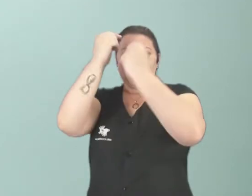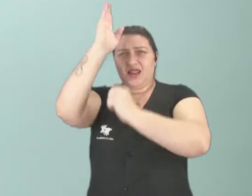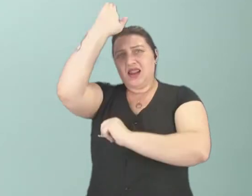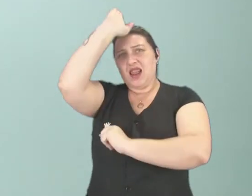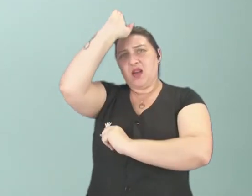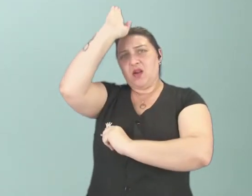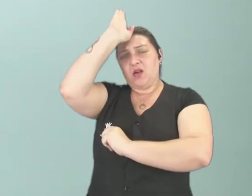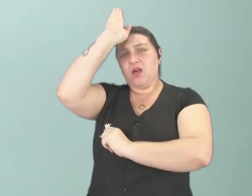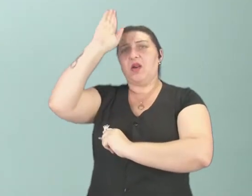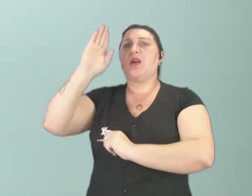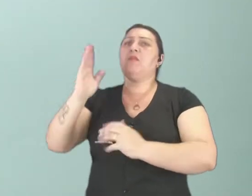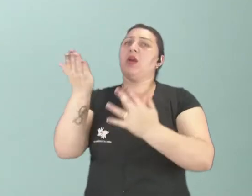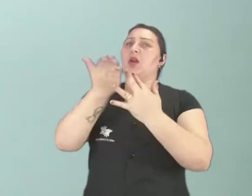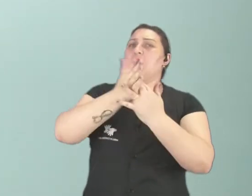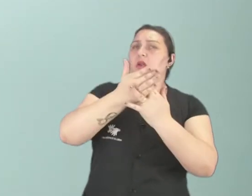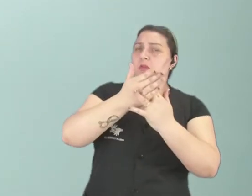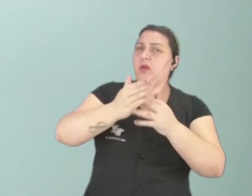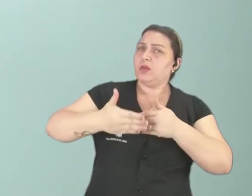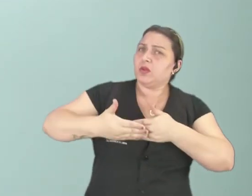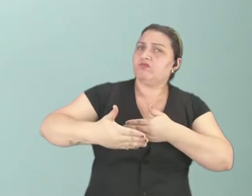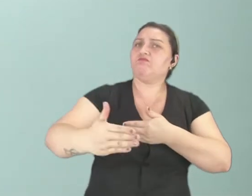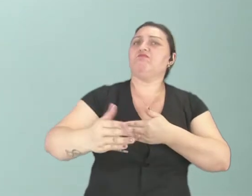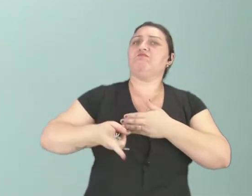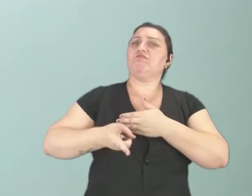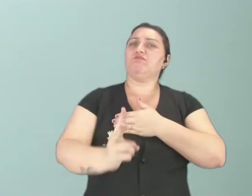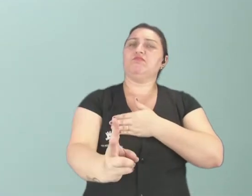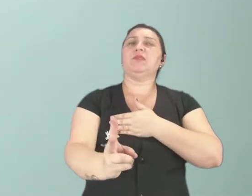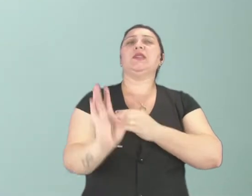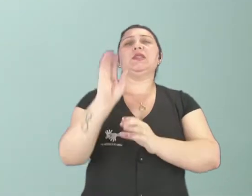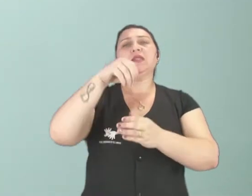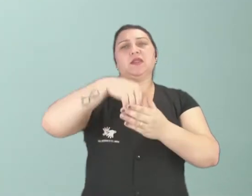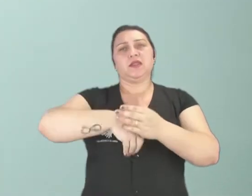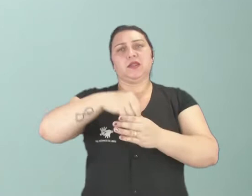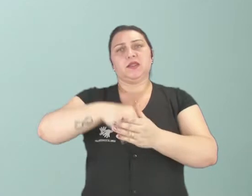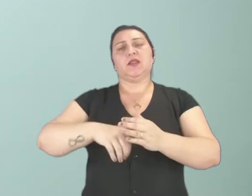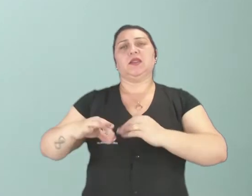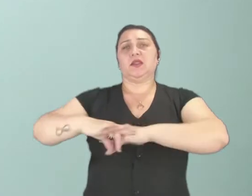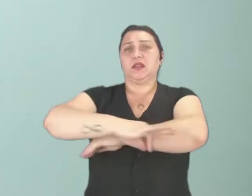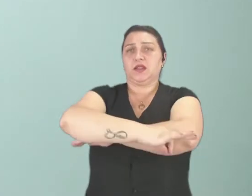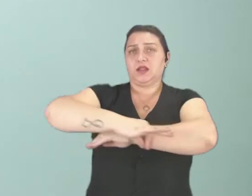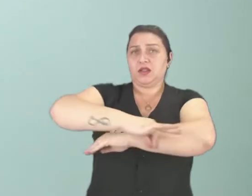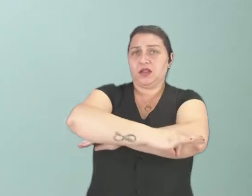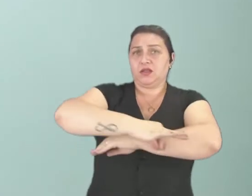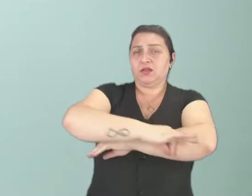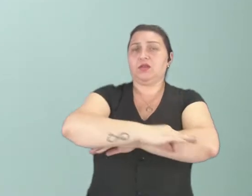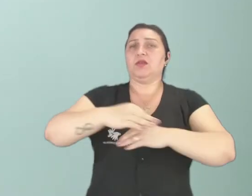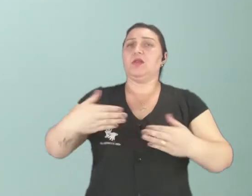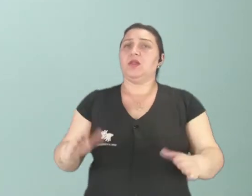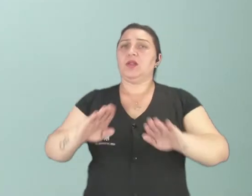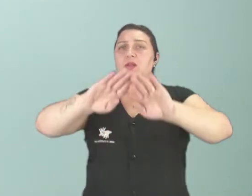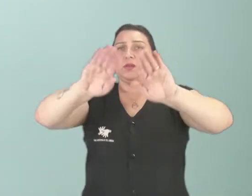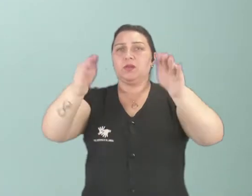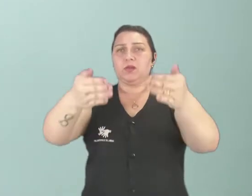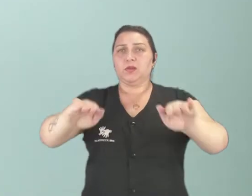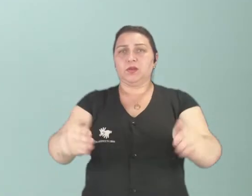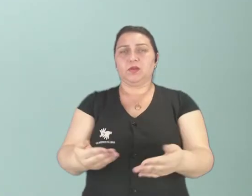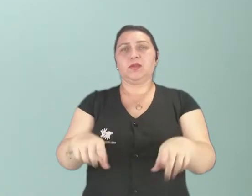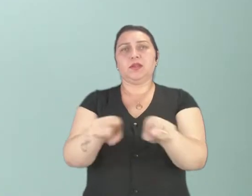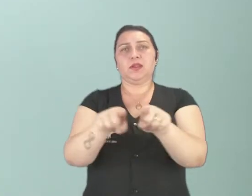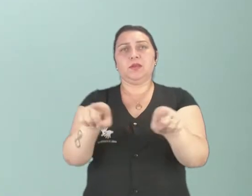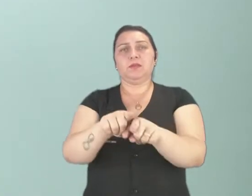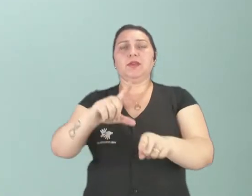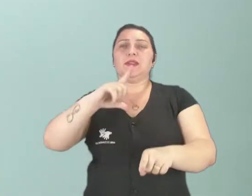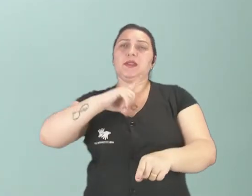Roma, e o barroco ele foi dando essa continuidade, dentro dessa arquitetura, dentro ali das esculturas também. Então ele